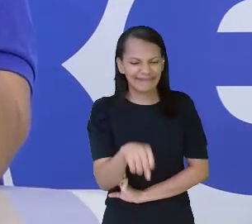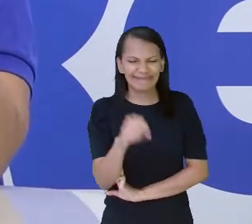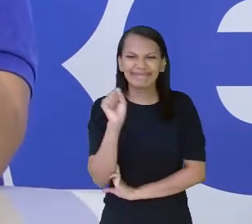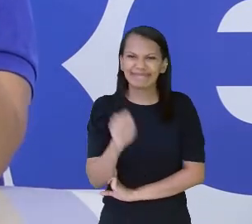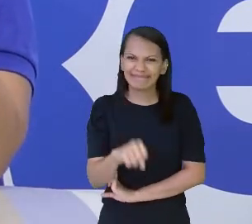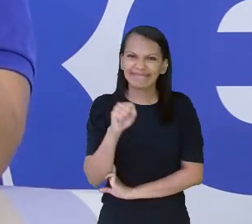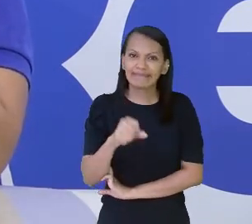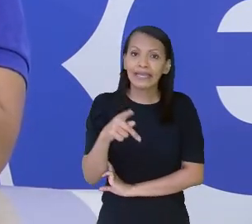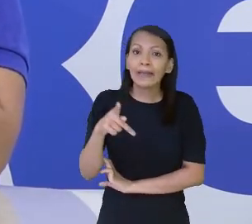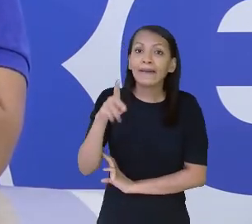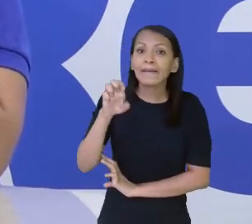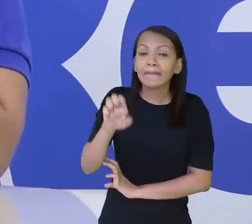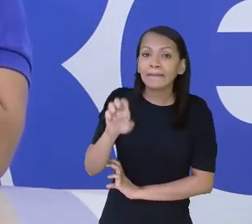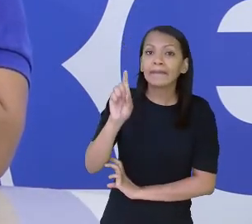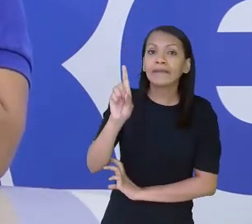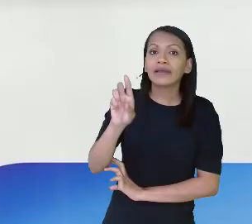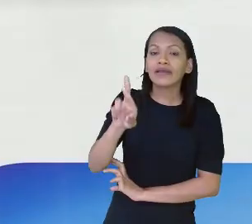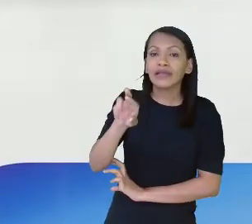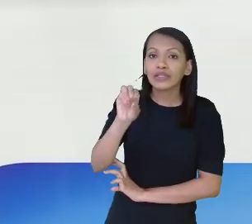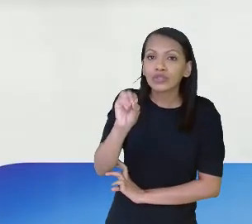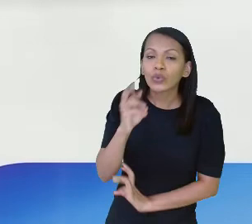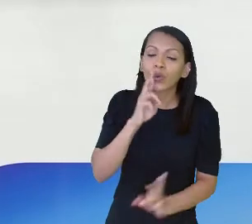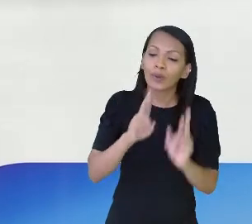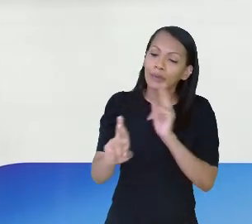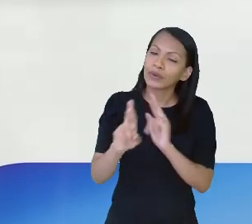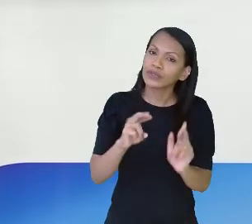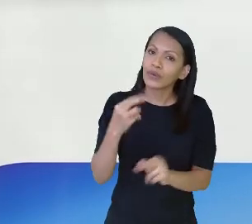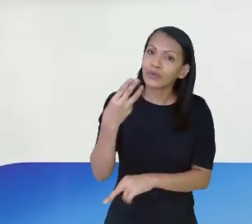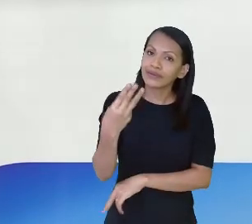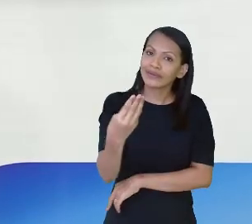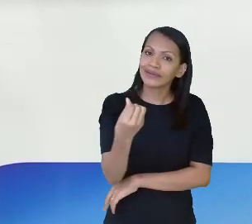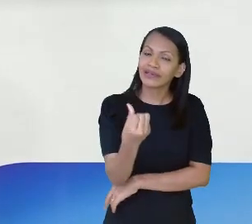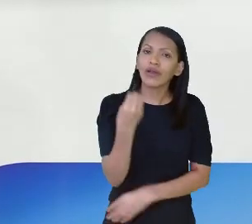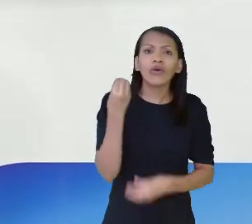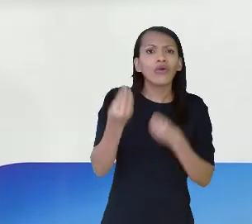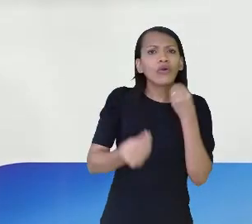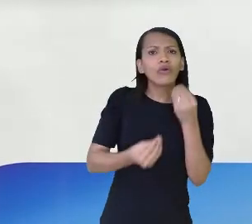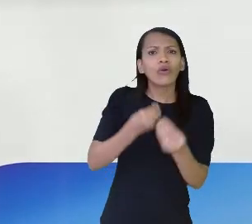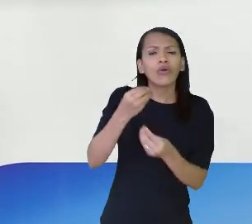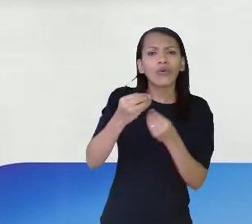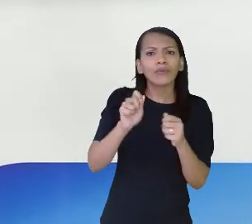respondeu 36. Como é que eu faria essa questão?